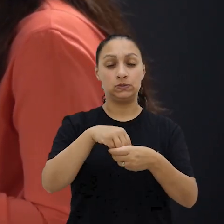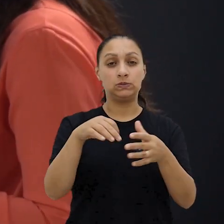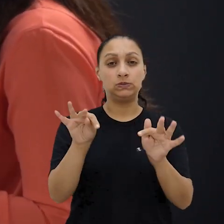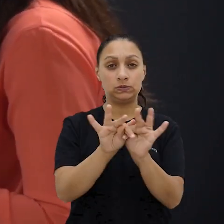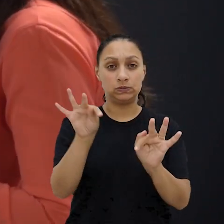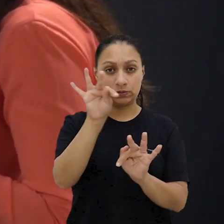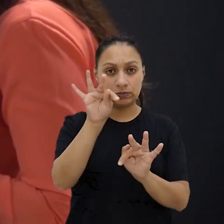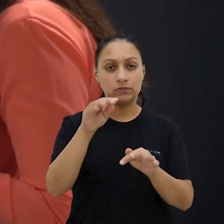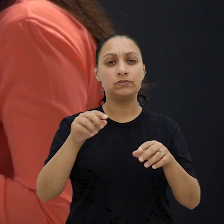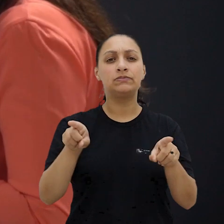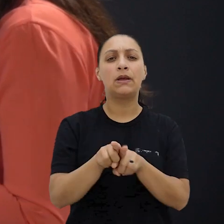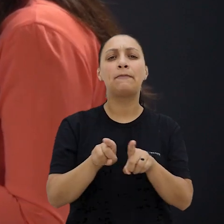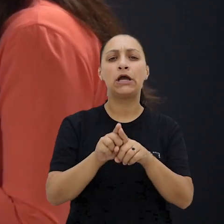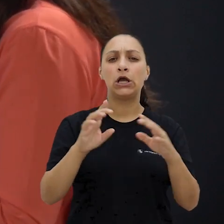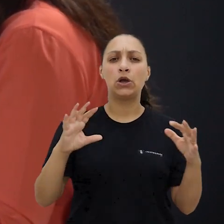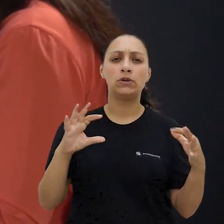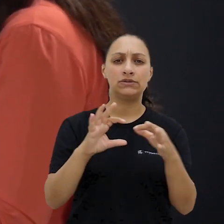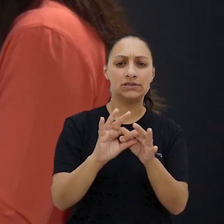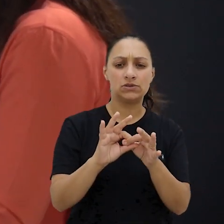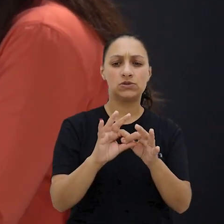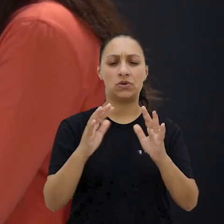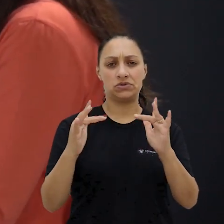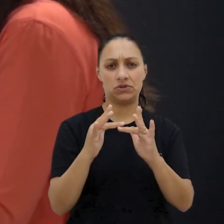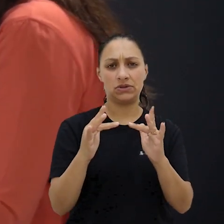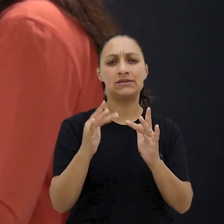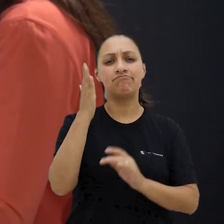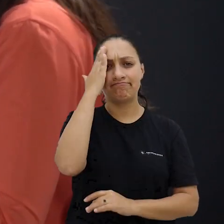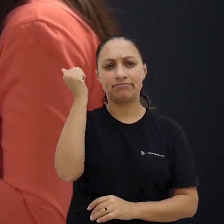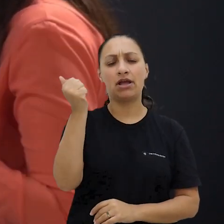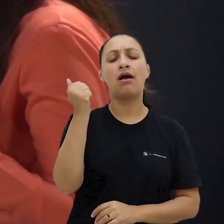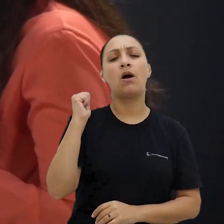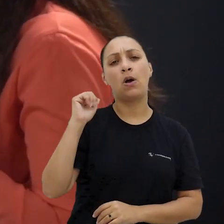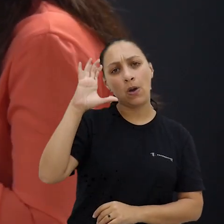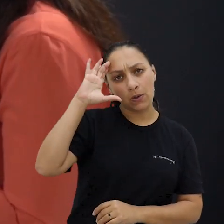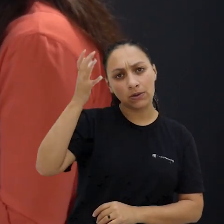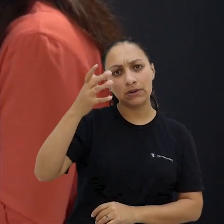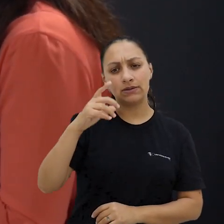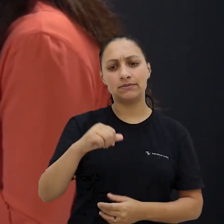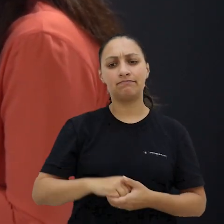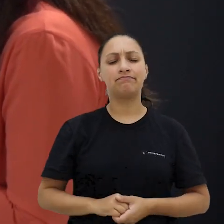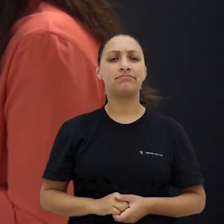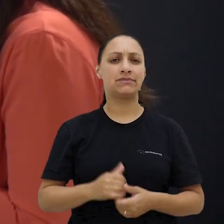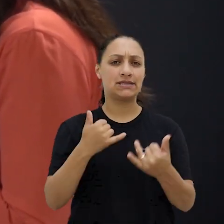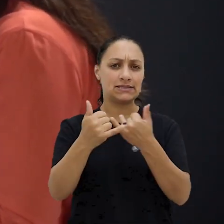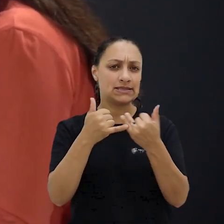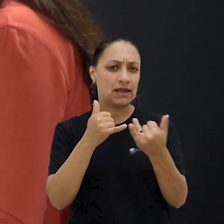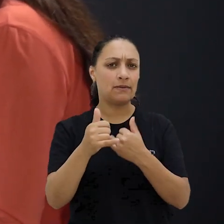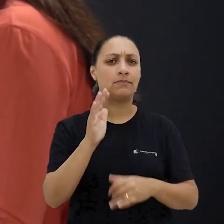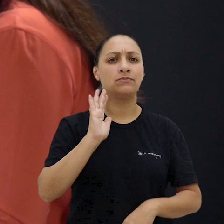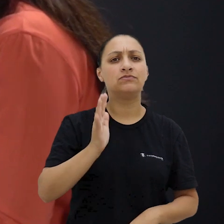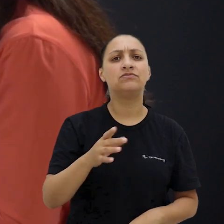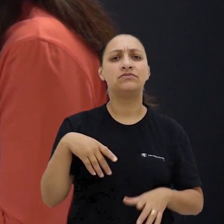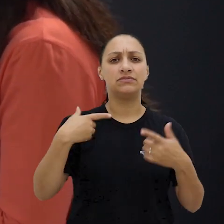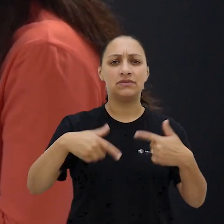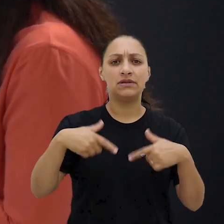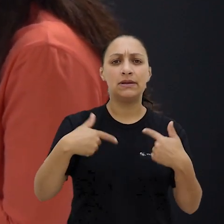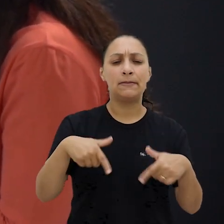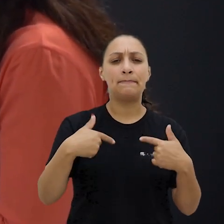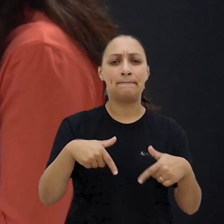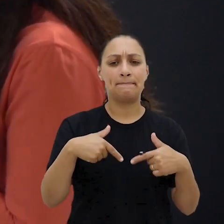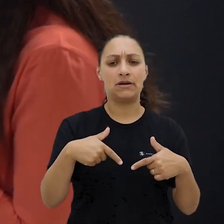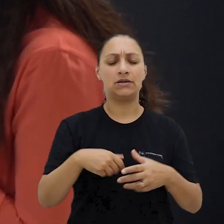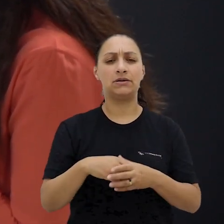gente não comentou, a questão das conexões, que a gente sabe que acontece, então vários exemplos, assim, né, Carol, eu sei que já trabalhou